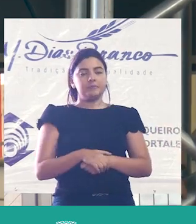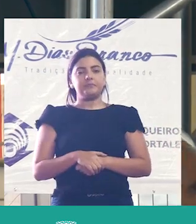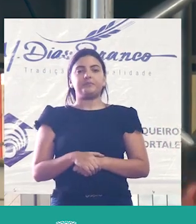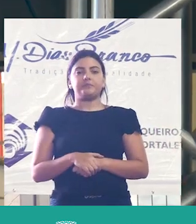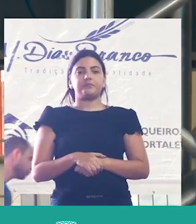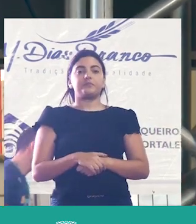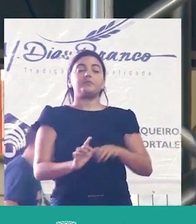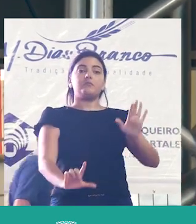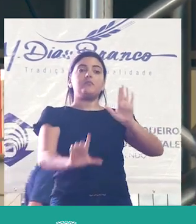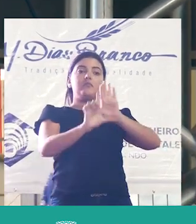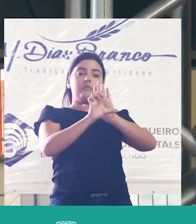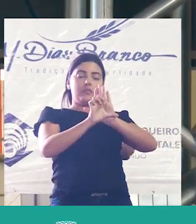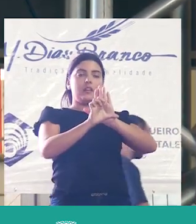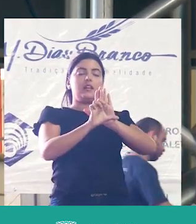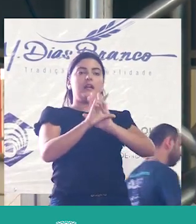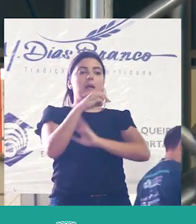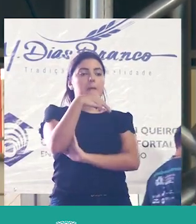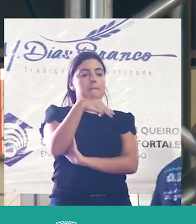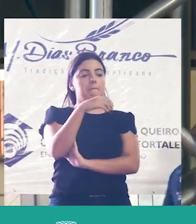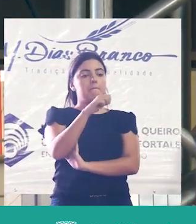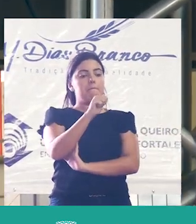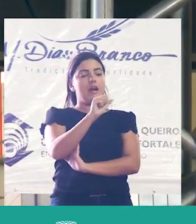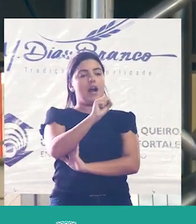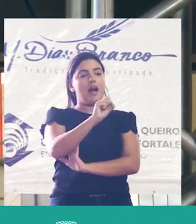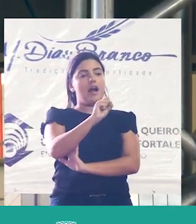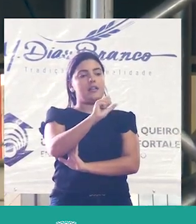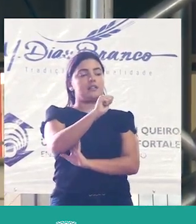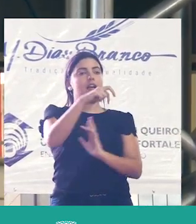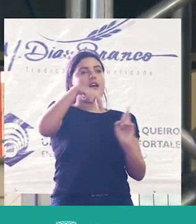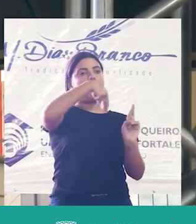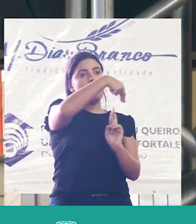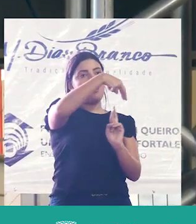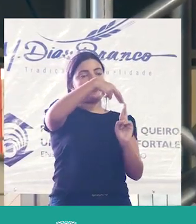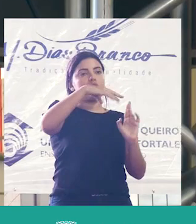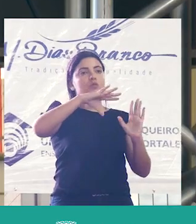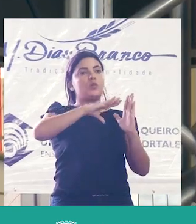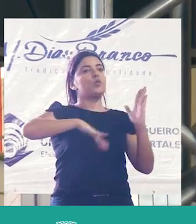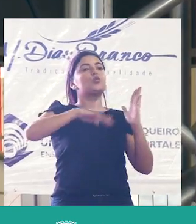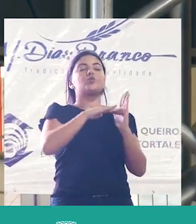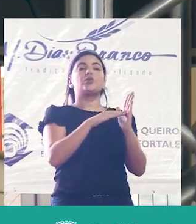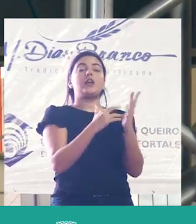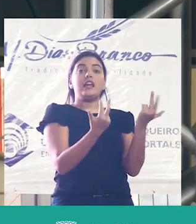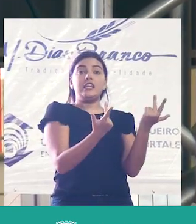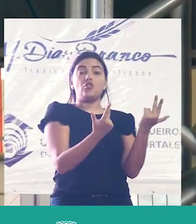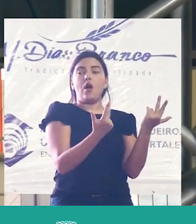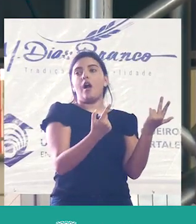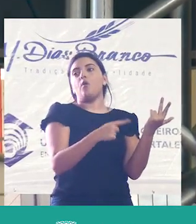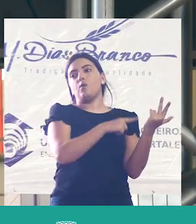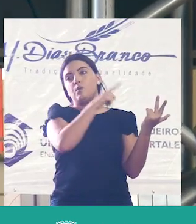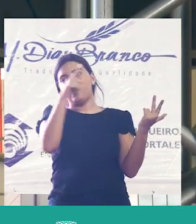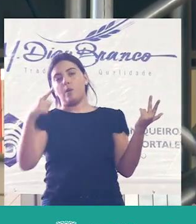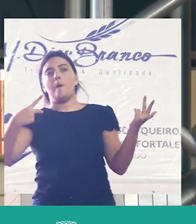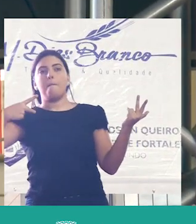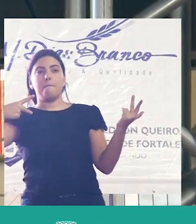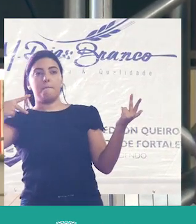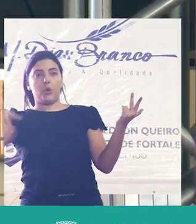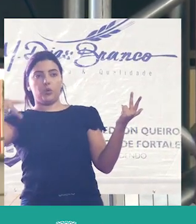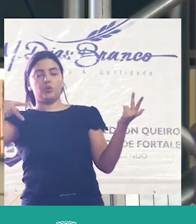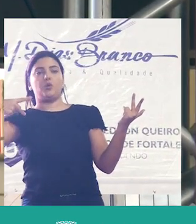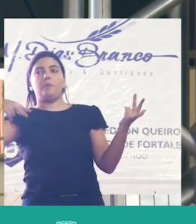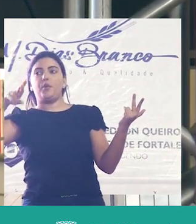de Lavoisier, a massa total dos reagentes, ela tem que ser igual à massa total dos